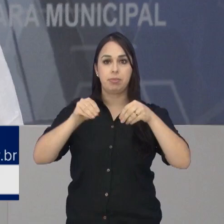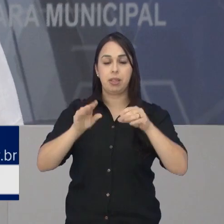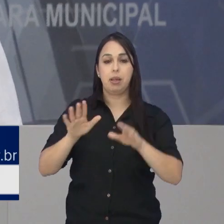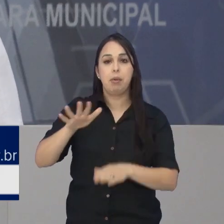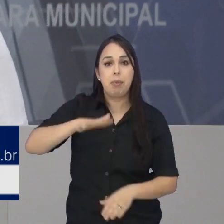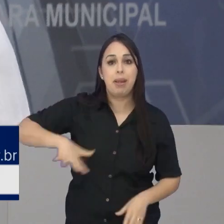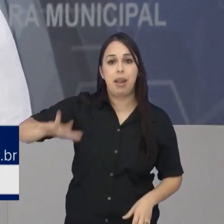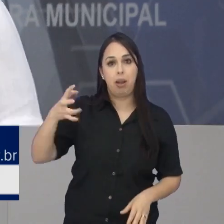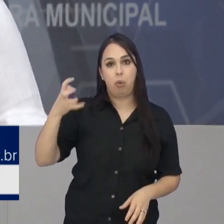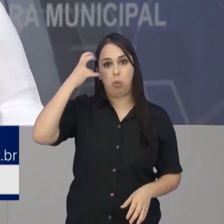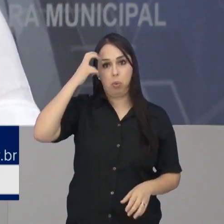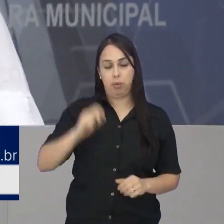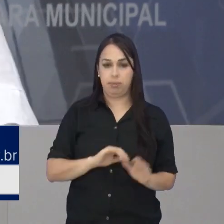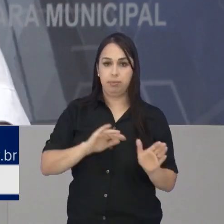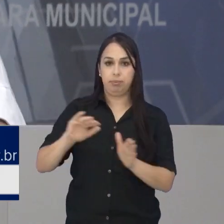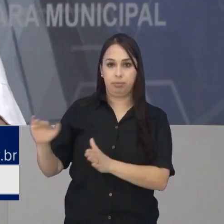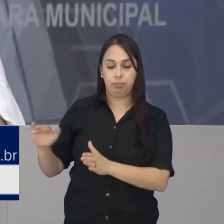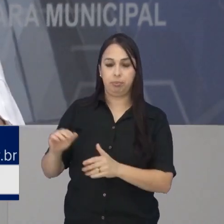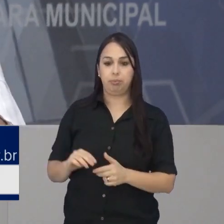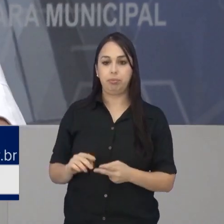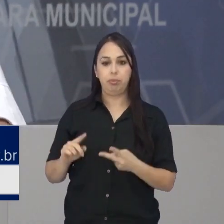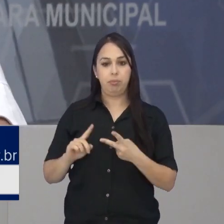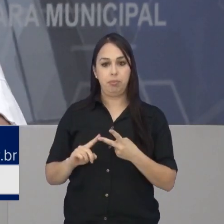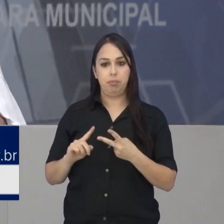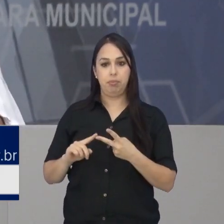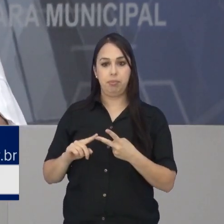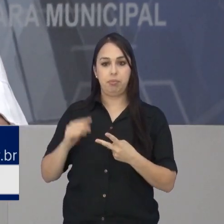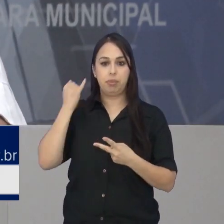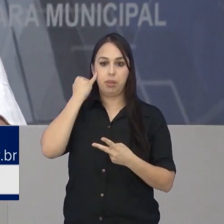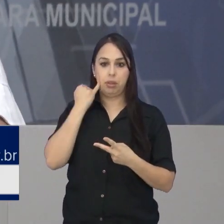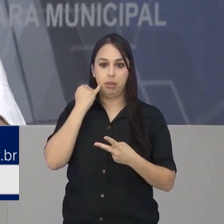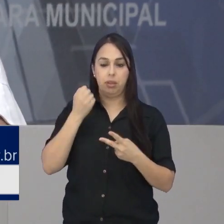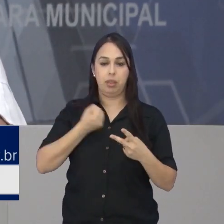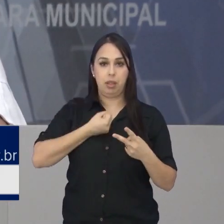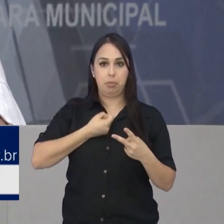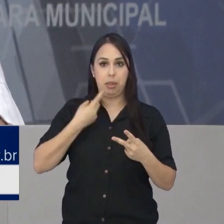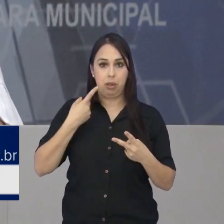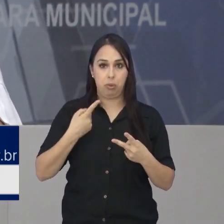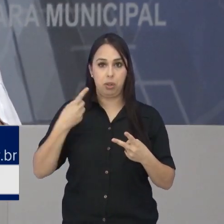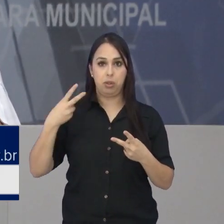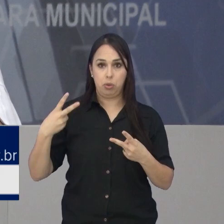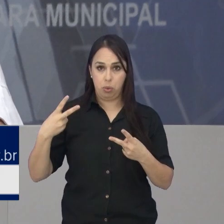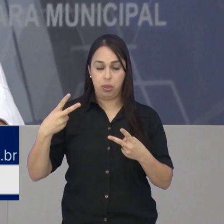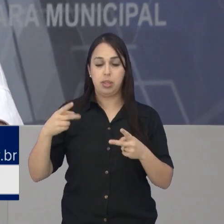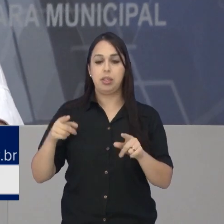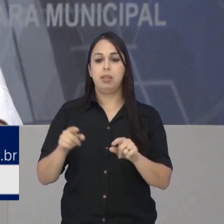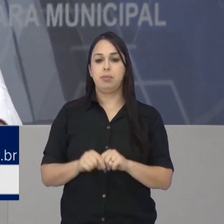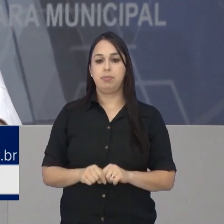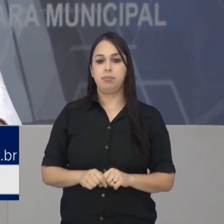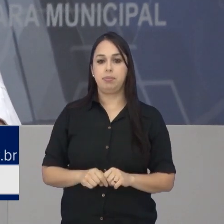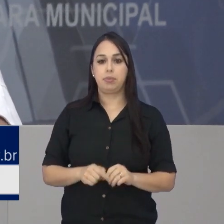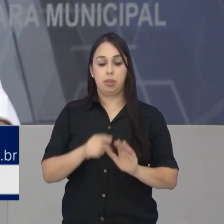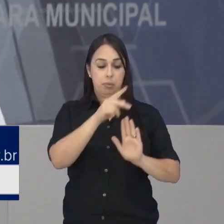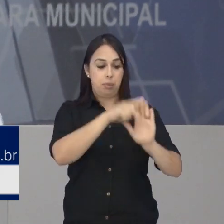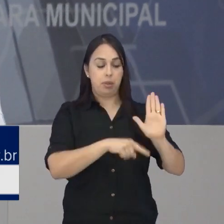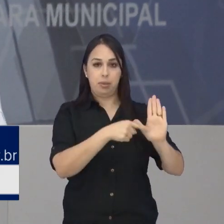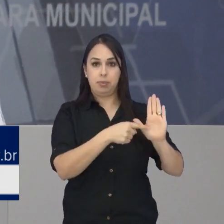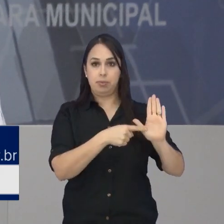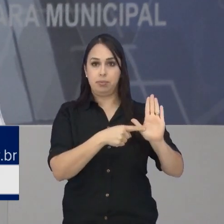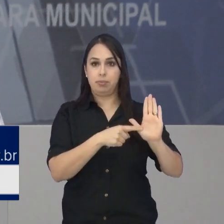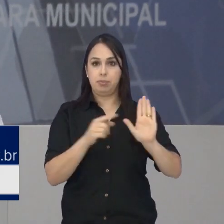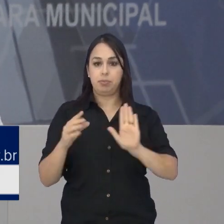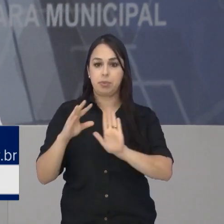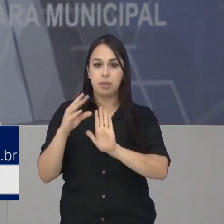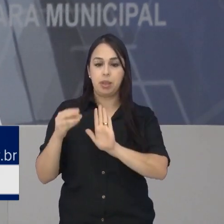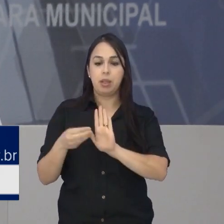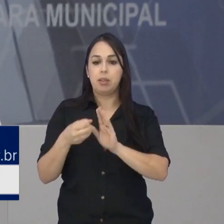cultural. E do Dr. José Cláudio, quanto à emenda número 1 e 2, considerando que no presente projeto não há apresentação